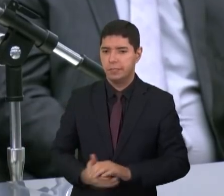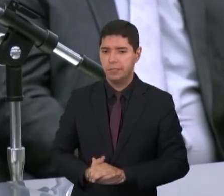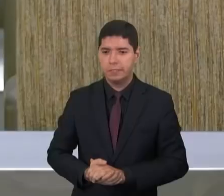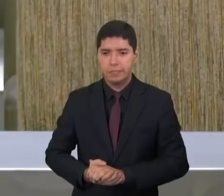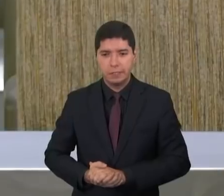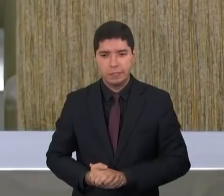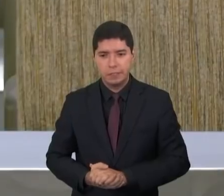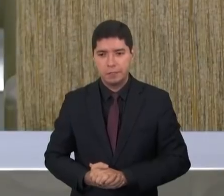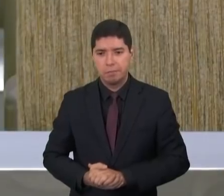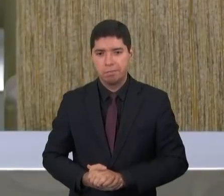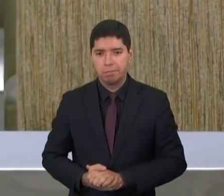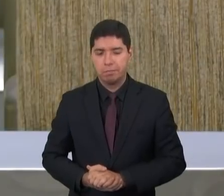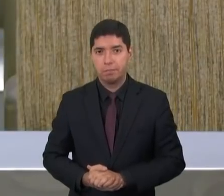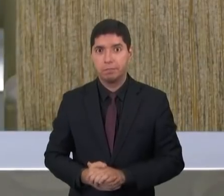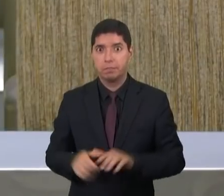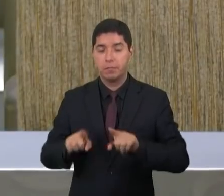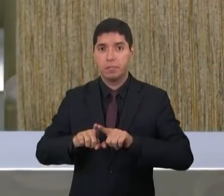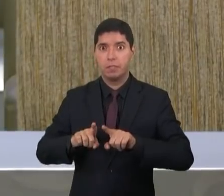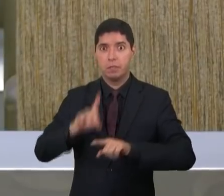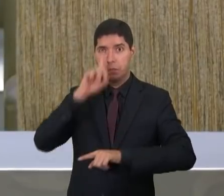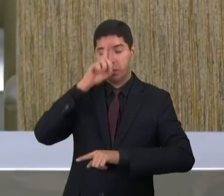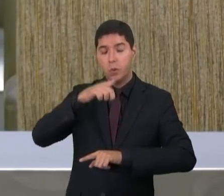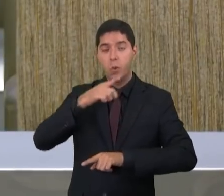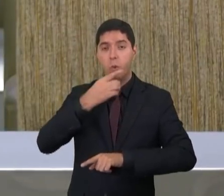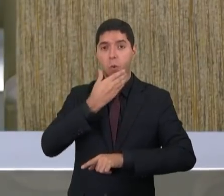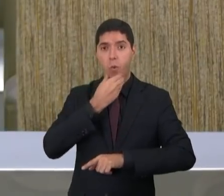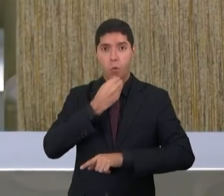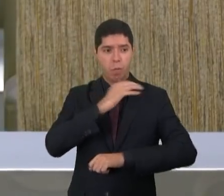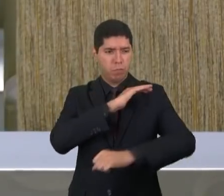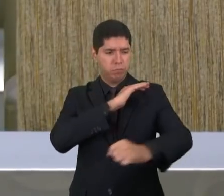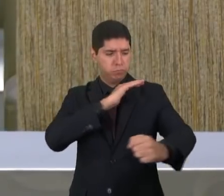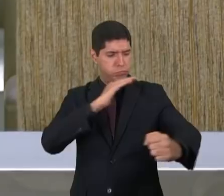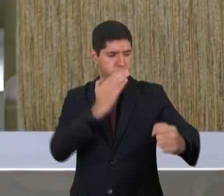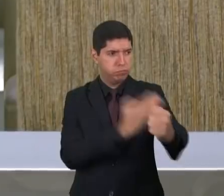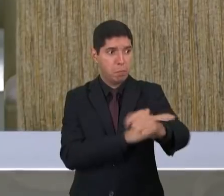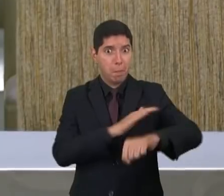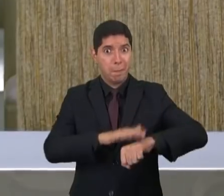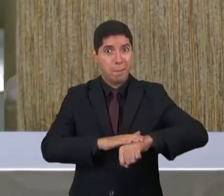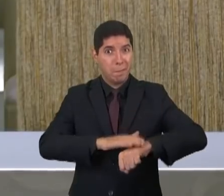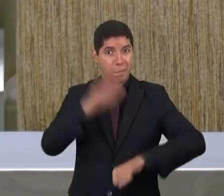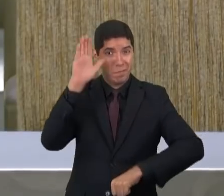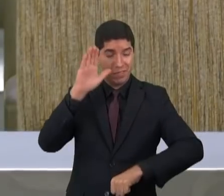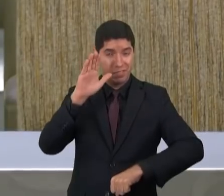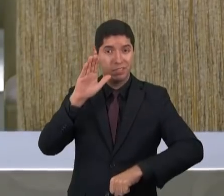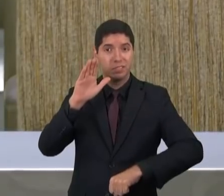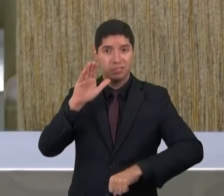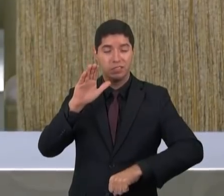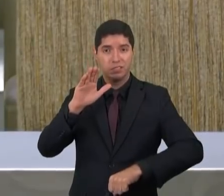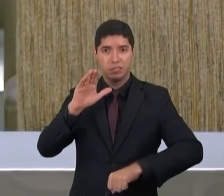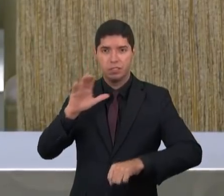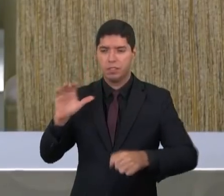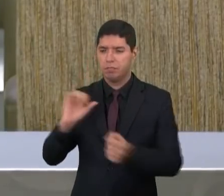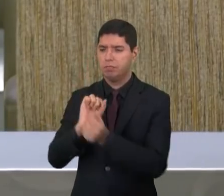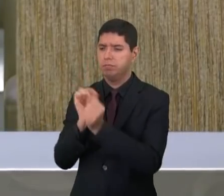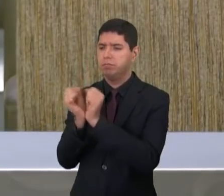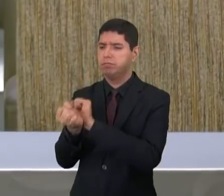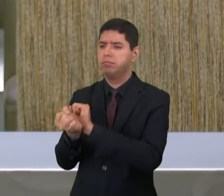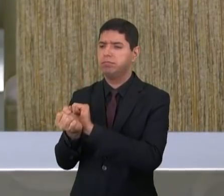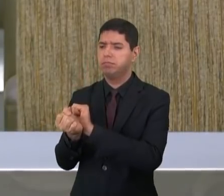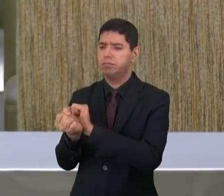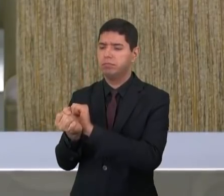ainda mandou os homens mais fortes do seu reino, porque se eles fossem se debater, os homens fortes